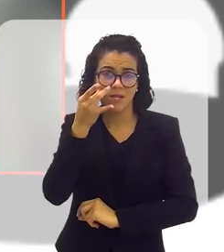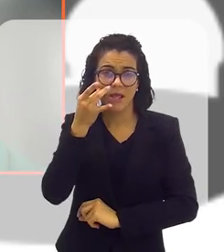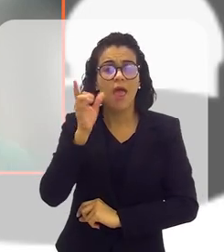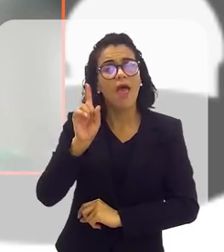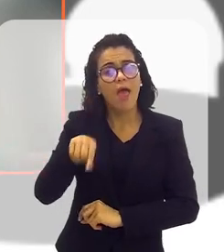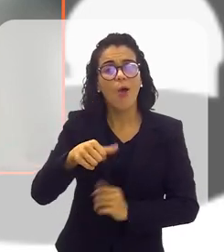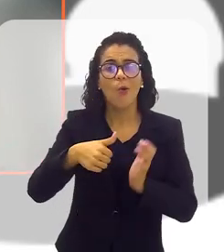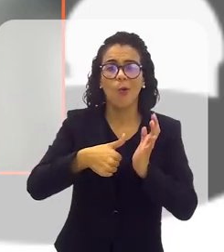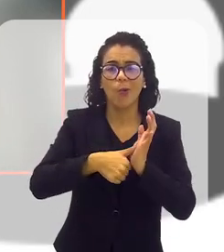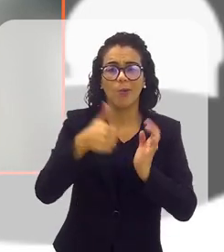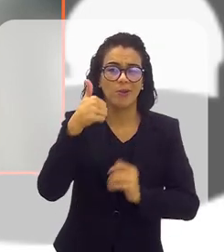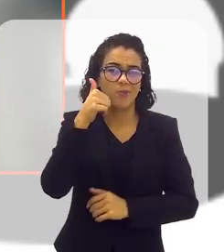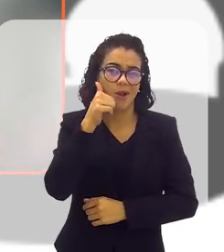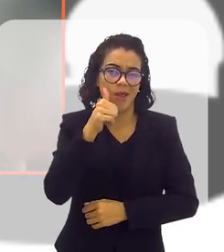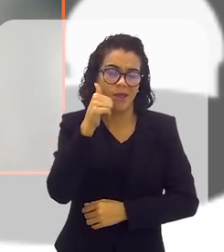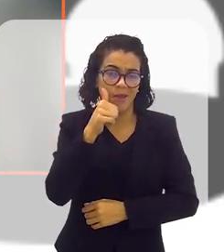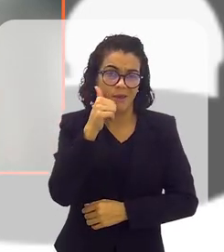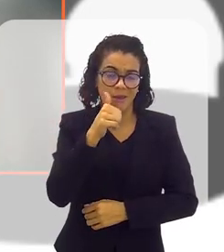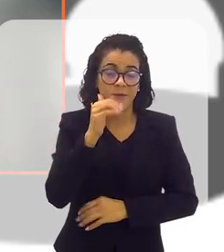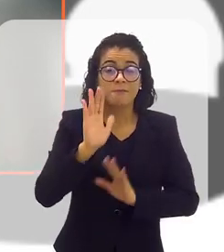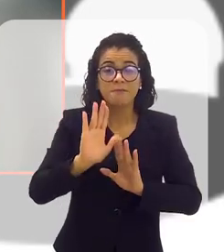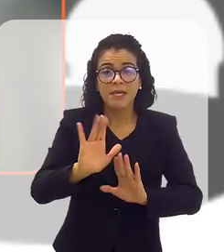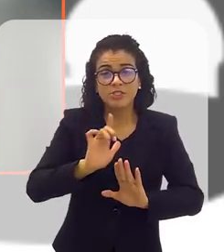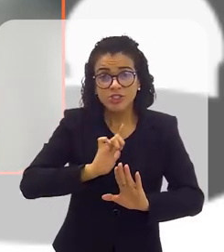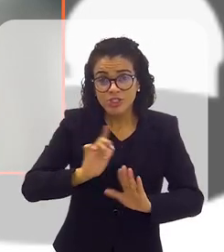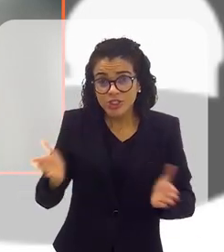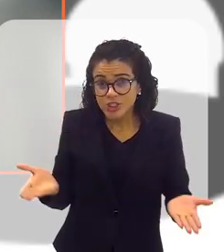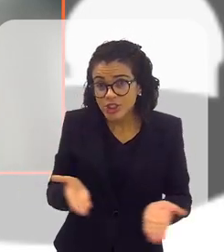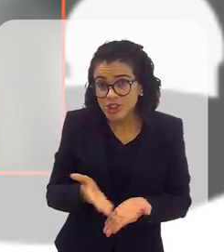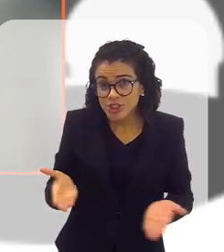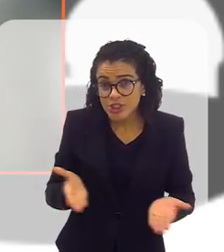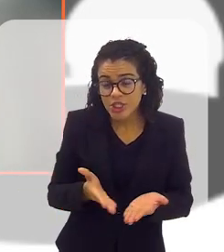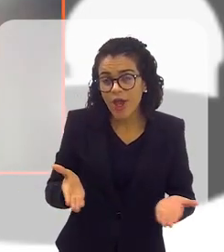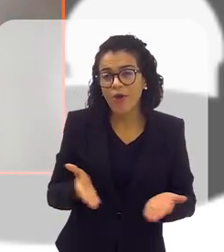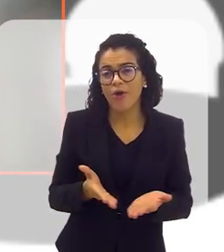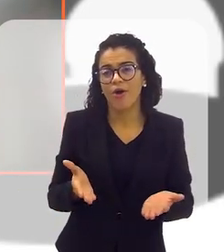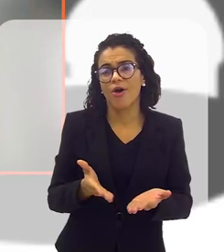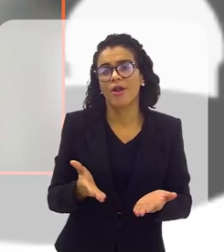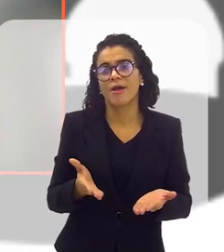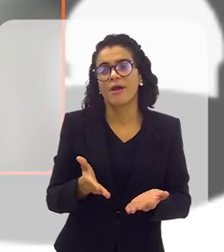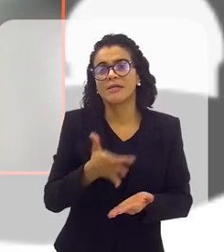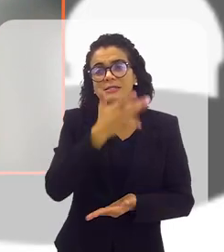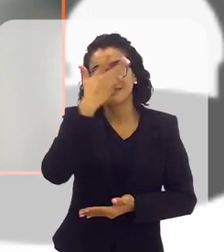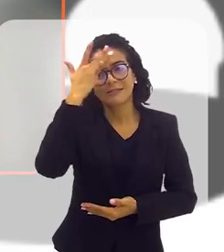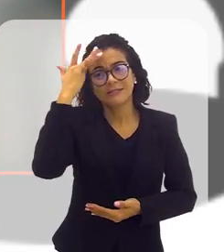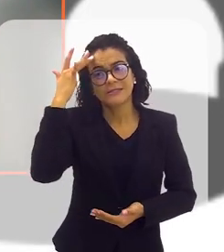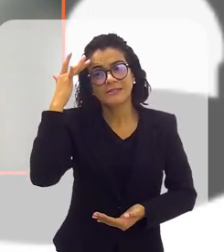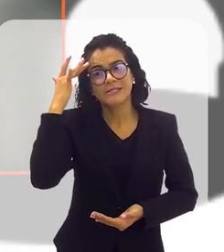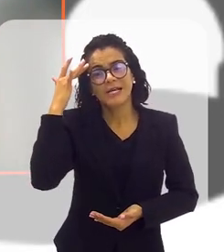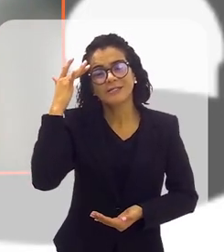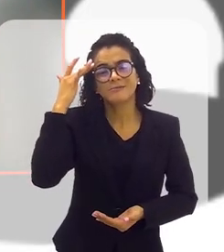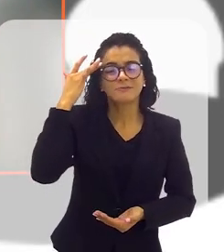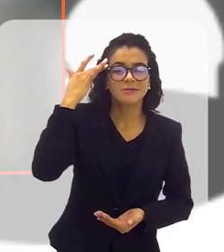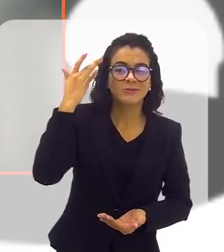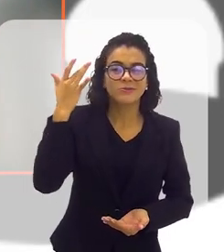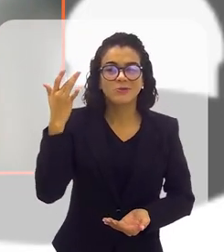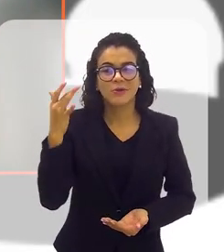ali geralmente é um clube de mulheres. Mas nós temos agora, quando nós realizamos os eventos, as pessoas